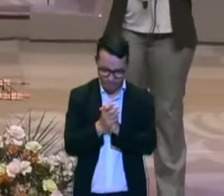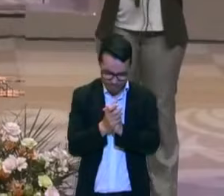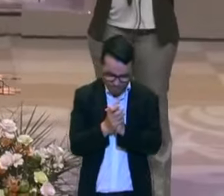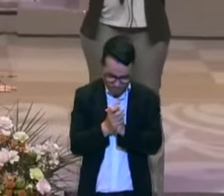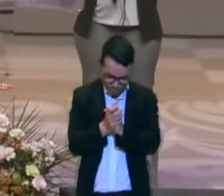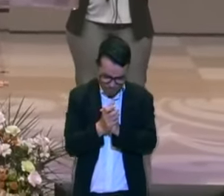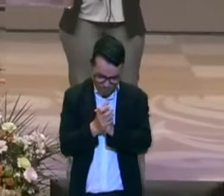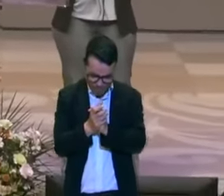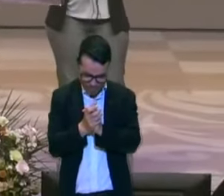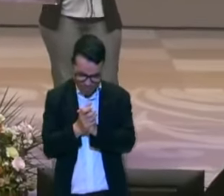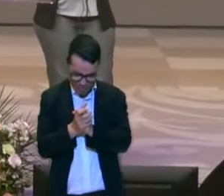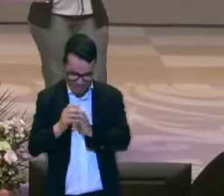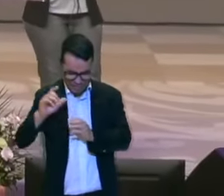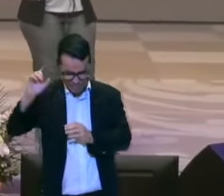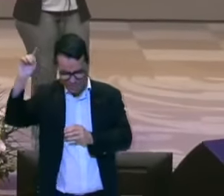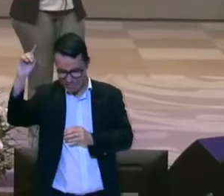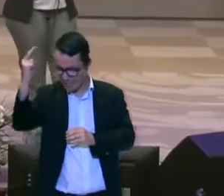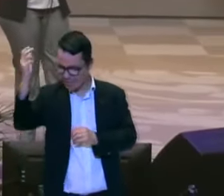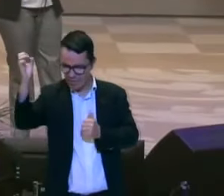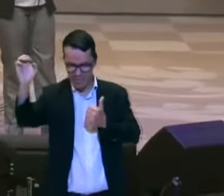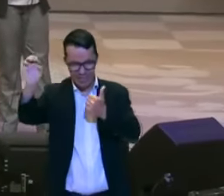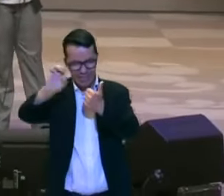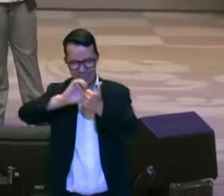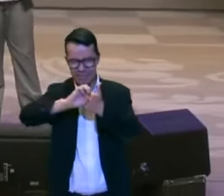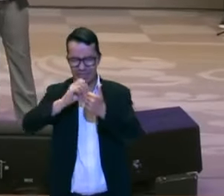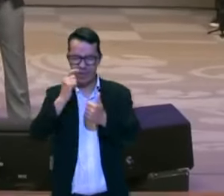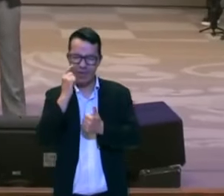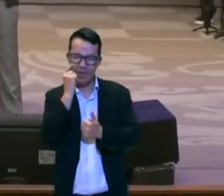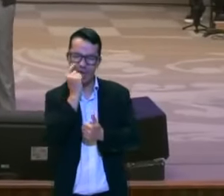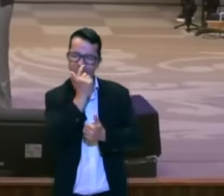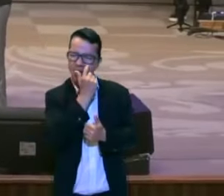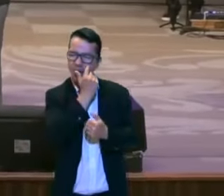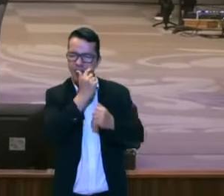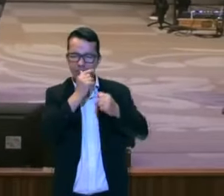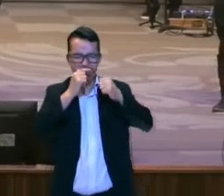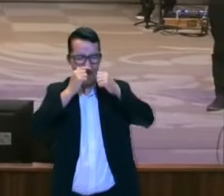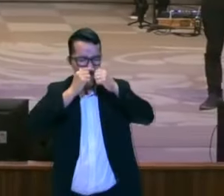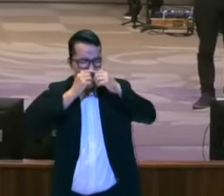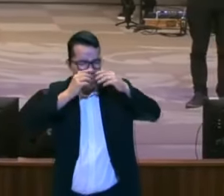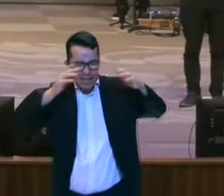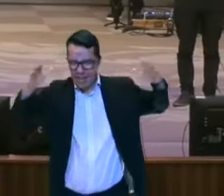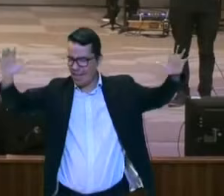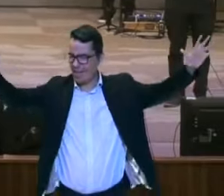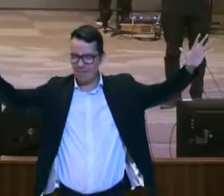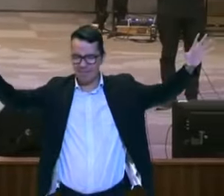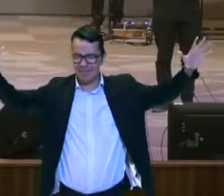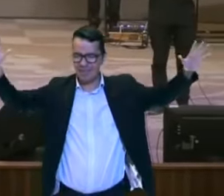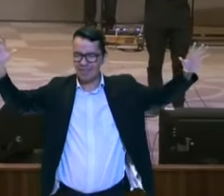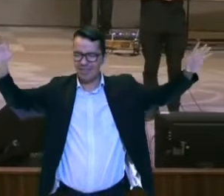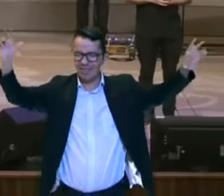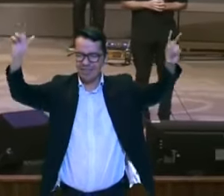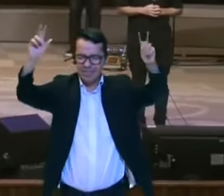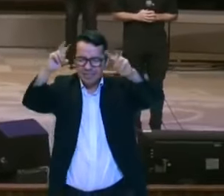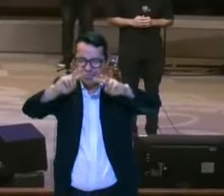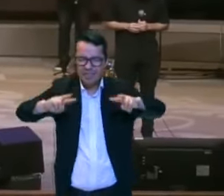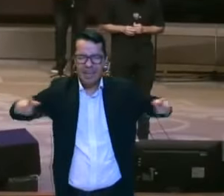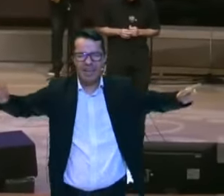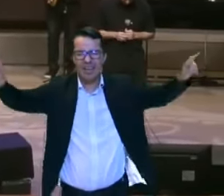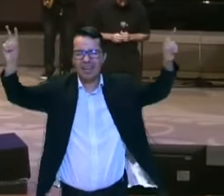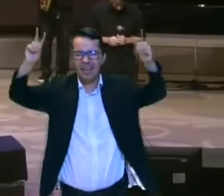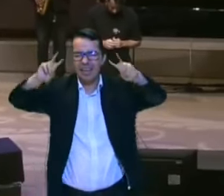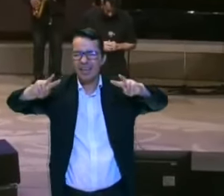para Eliseu. Dá discernimento para os teus filhos, que eles tenham sim capacidade de ver